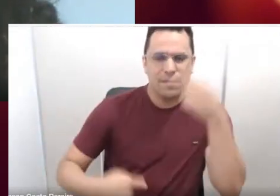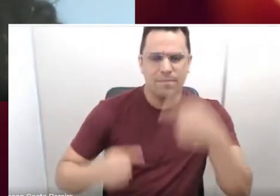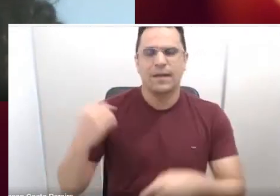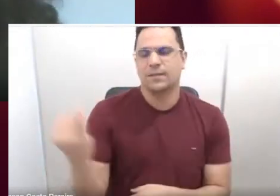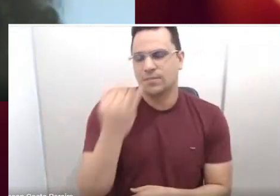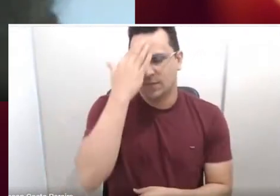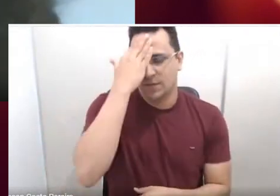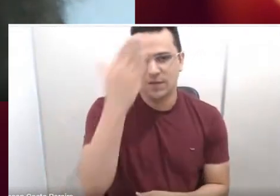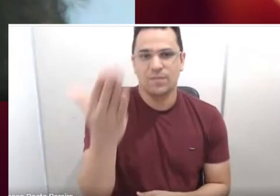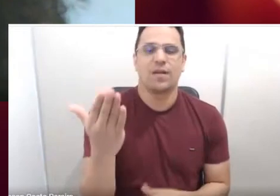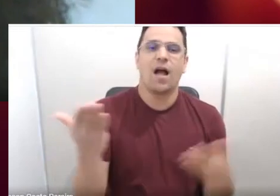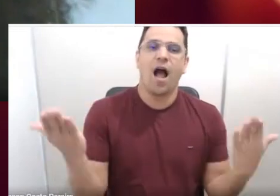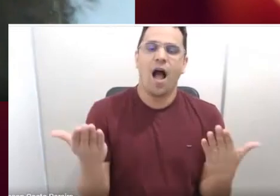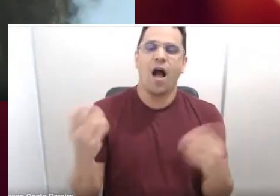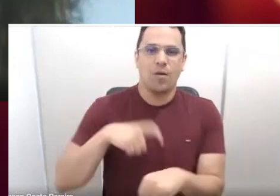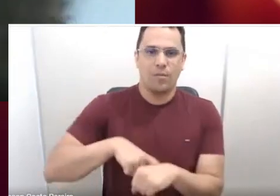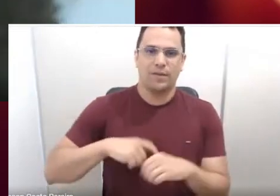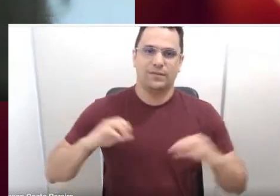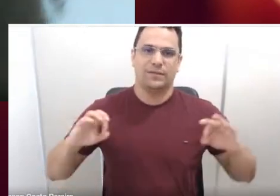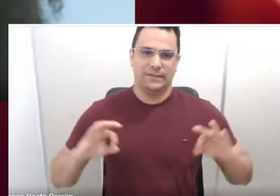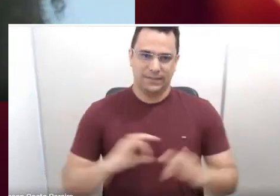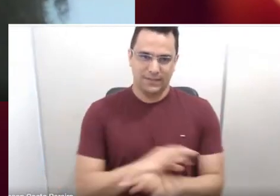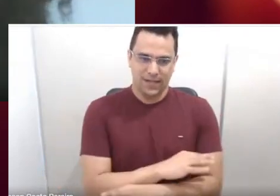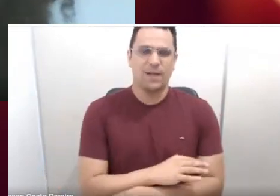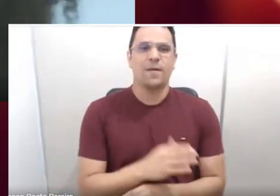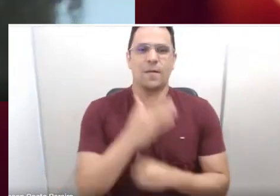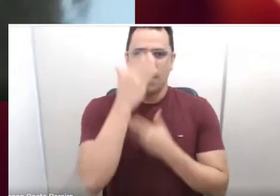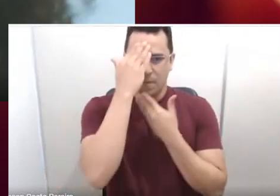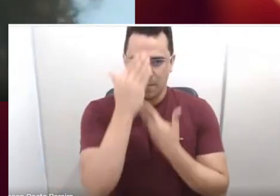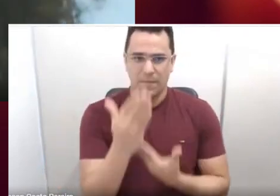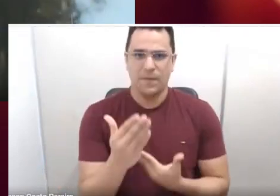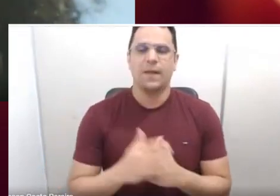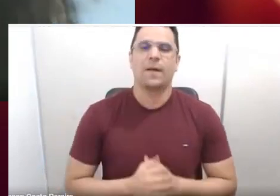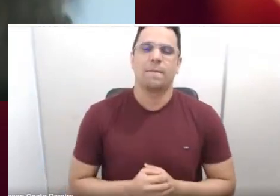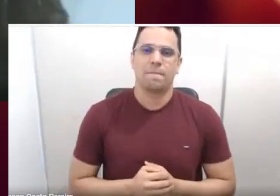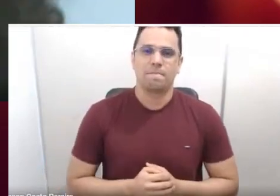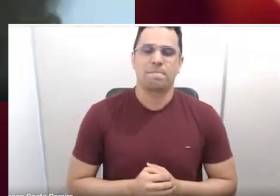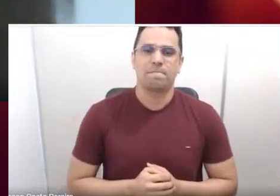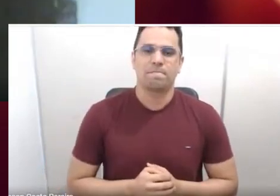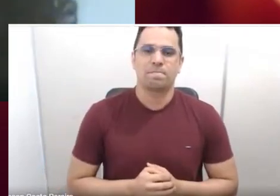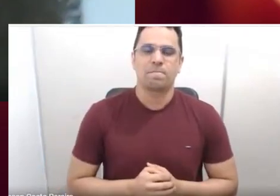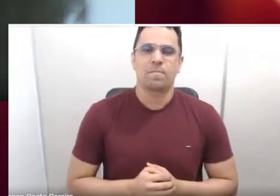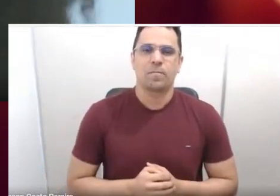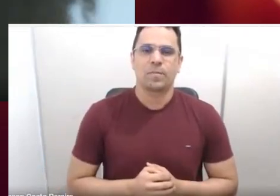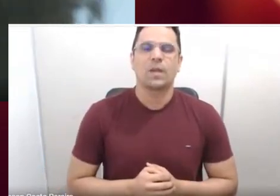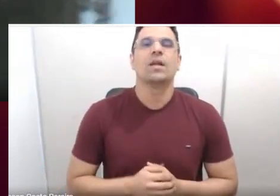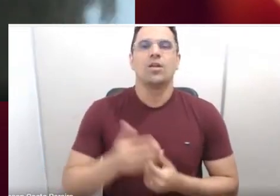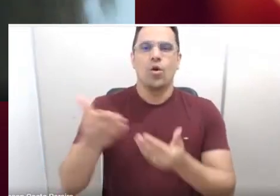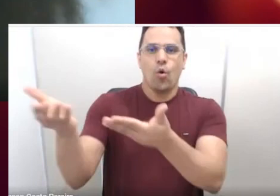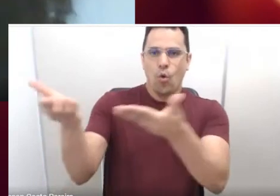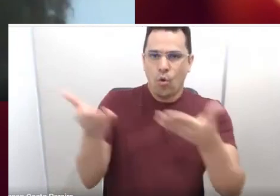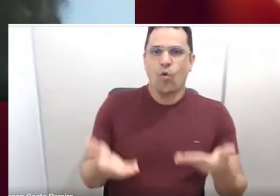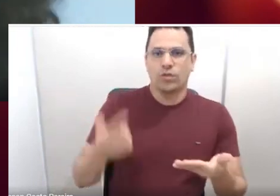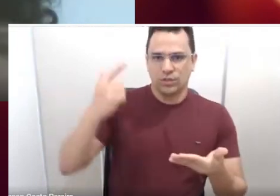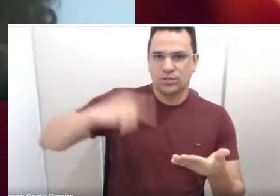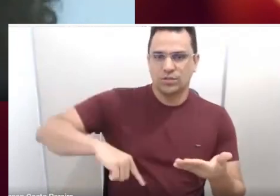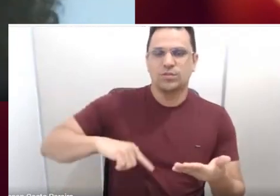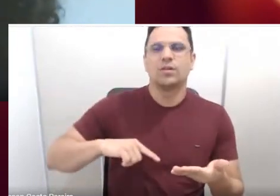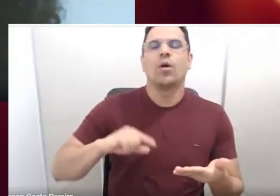certo? E aí a gente encerra aqui o nosso bate-papo, tá bom? E aí eu convido a todos e todas para